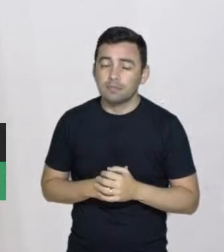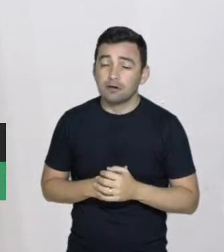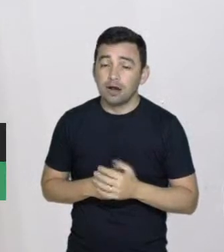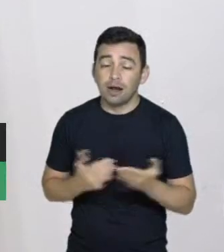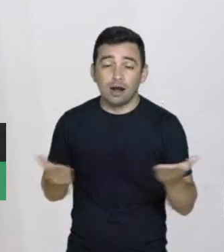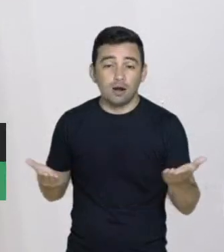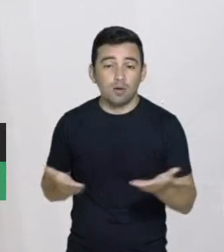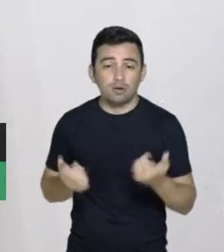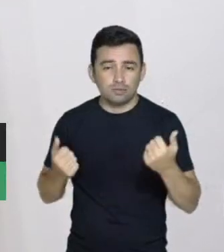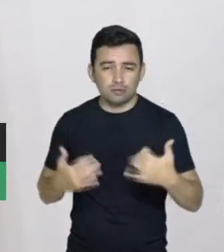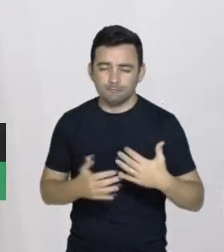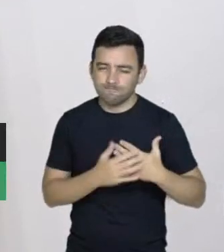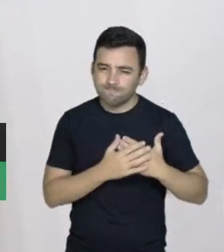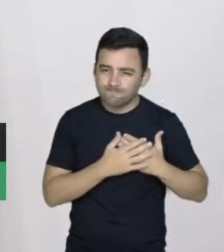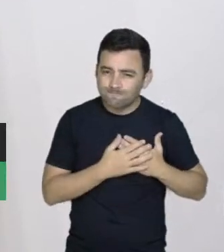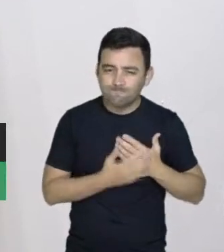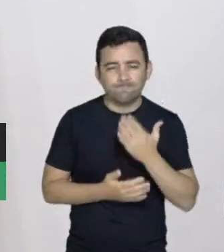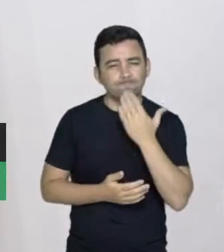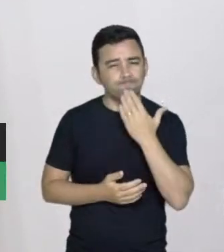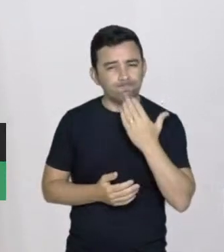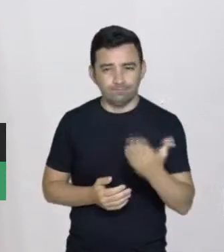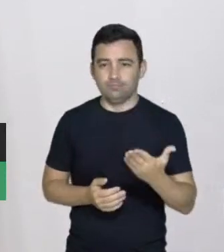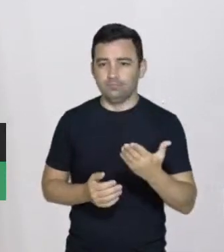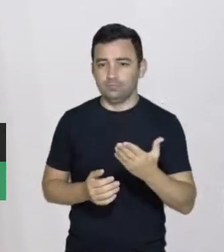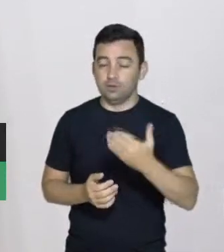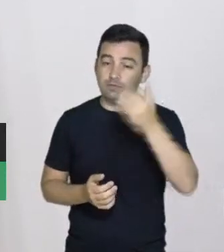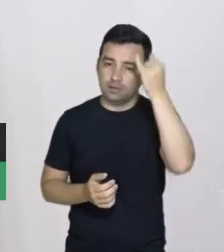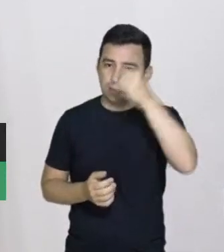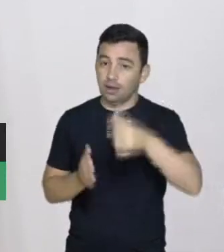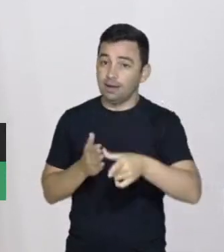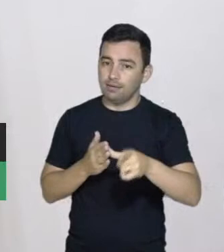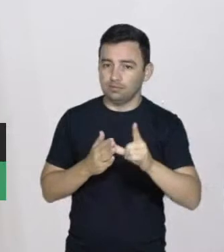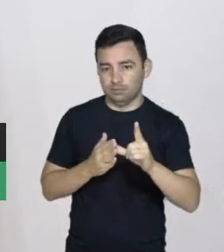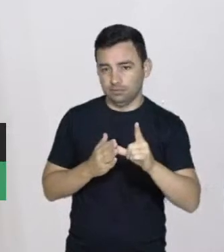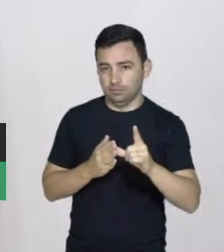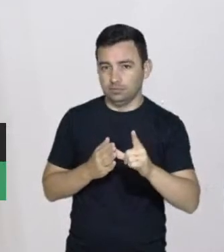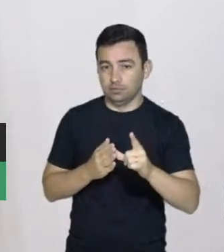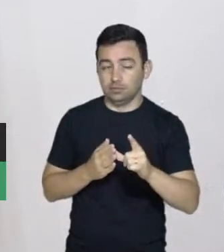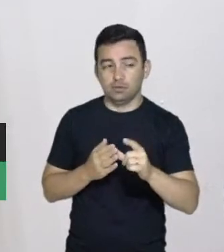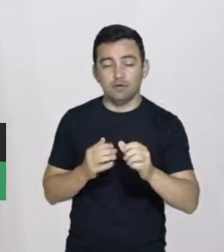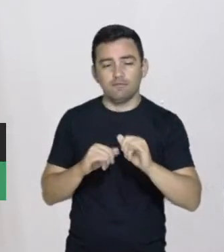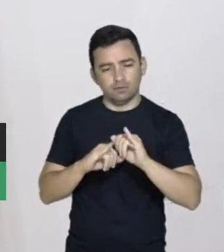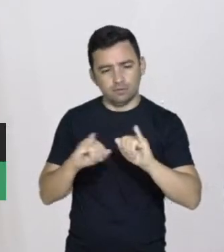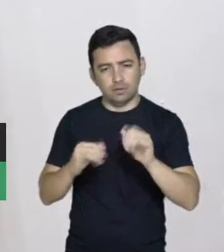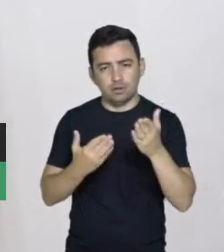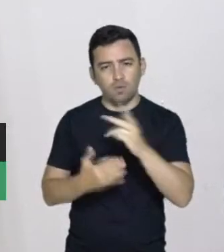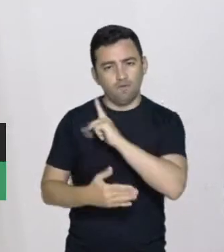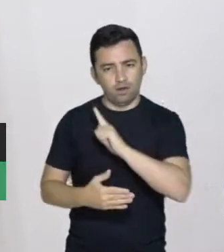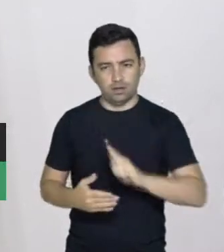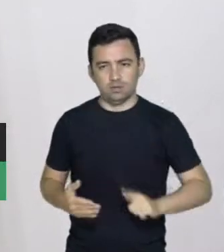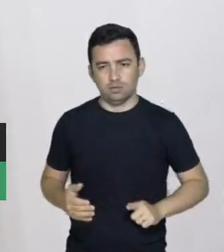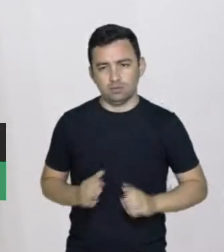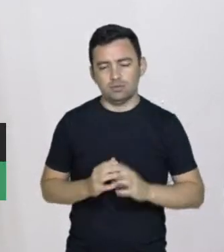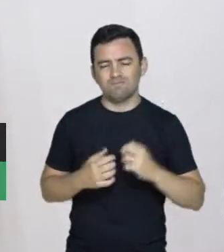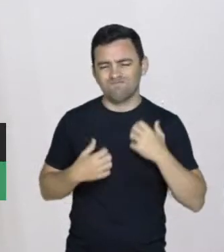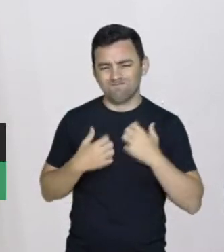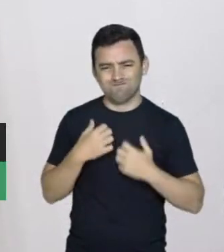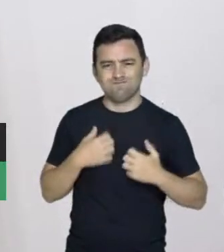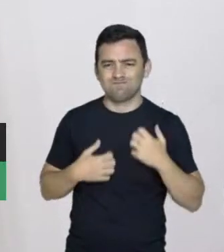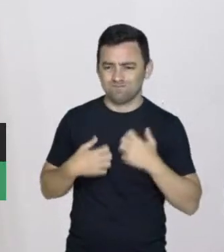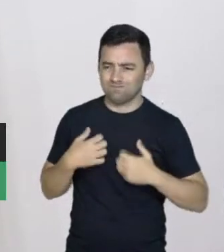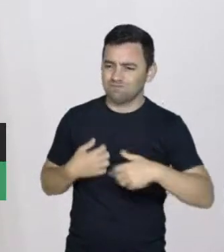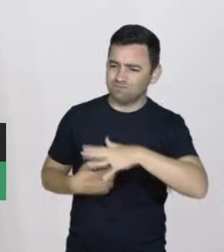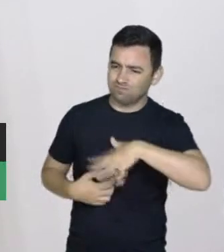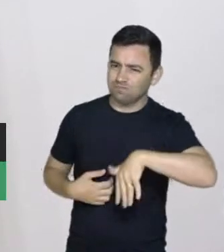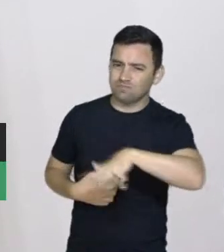aqui, de coração aberto, um apelo preventivo ao governo do Estado de Santa Catarina, em virtude da angústia que